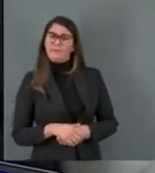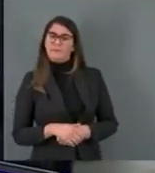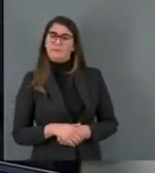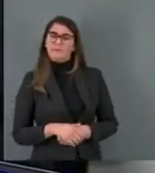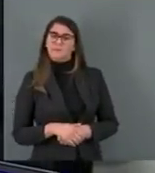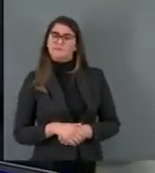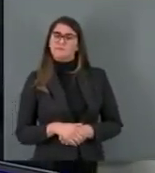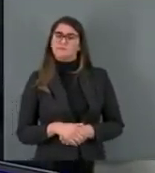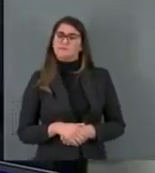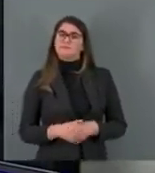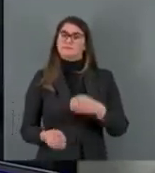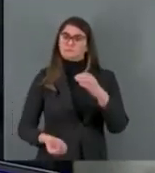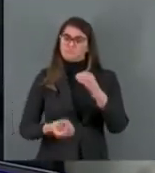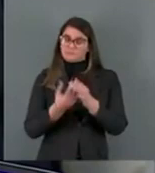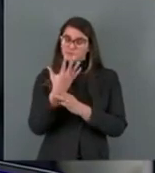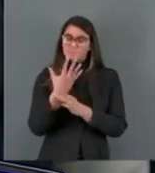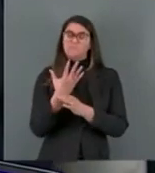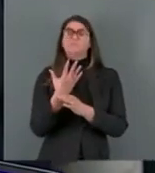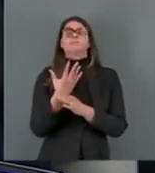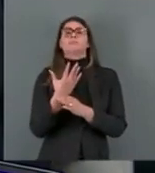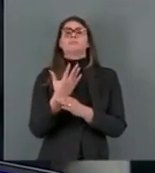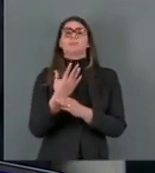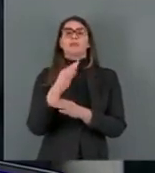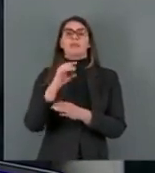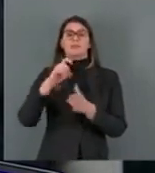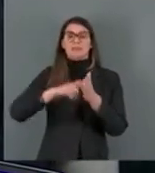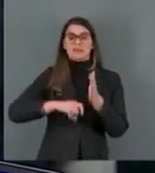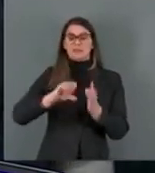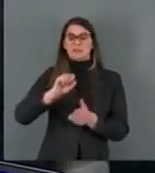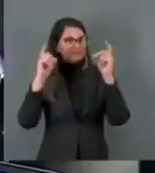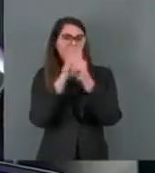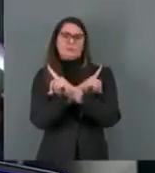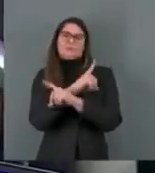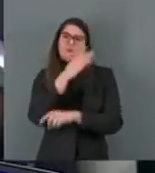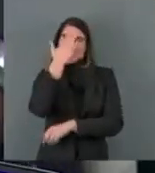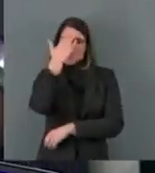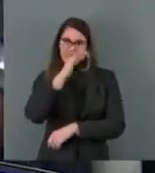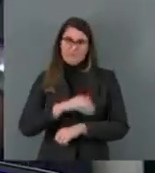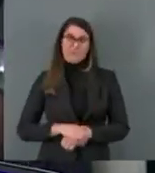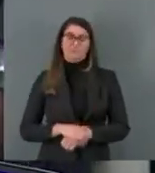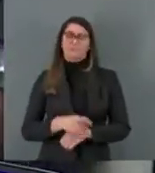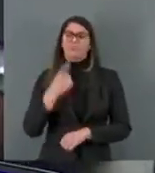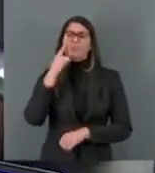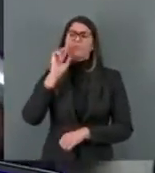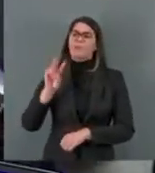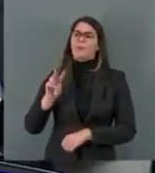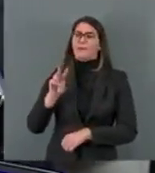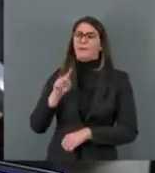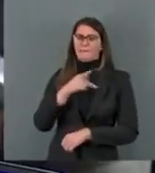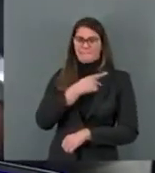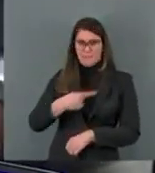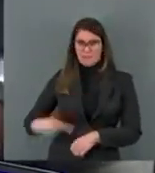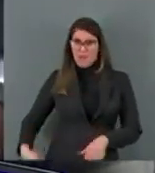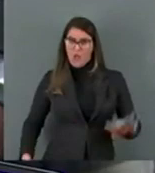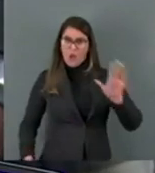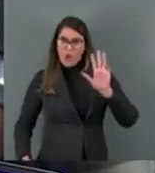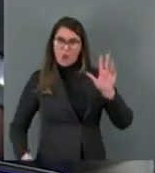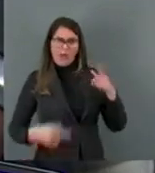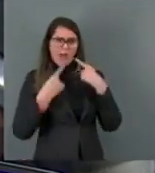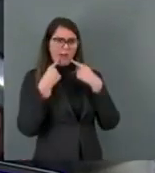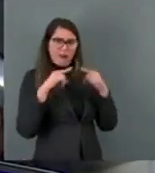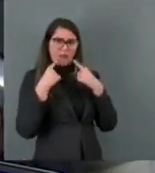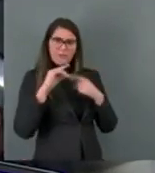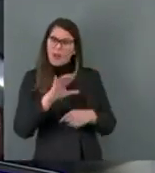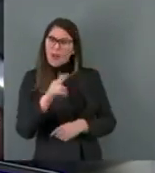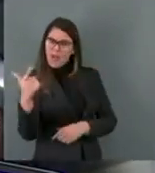para estabelecer essa taxa Selic de 13,75? E quando a gente vê o presidente Lula reclamando, é óbvio que ele